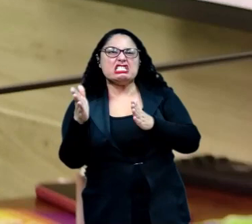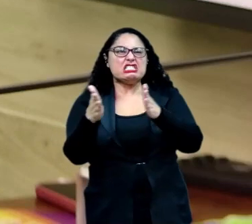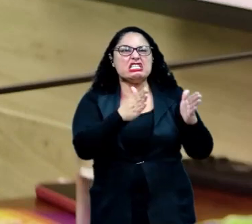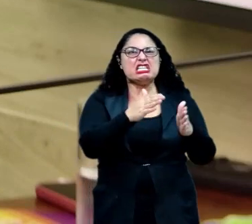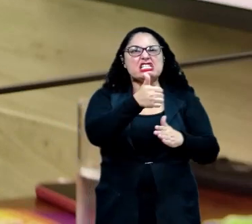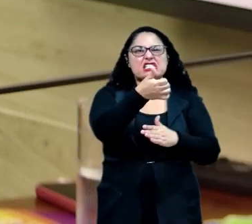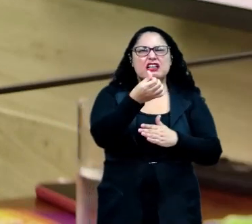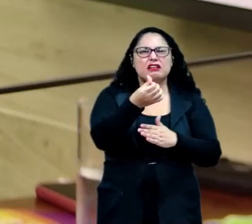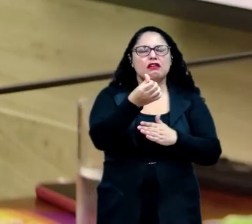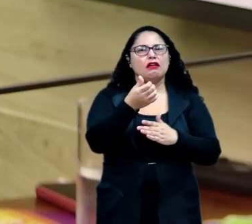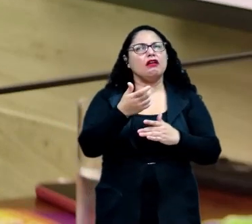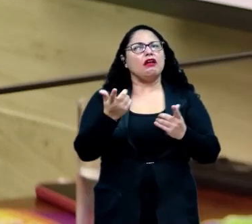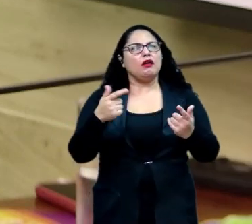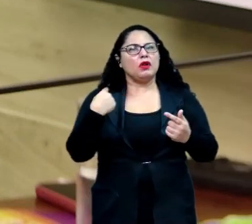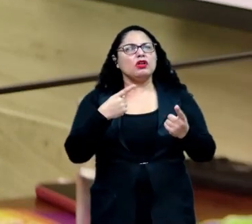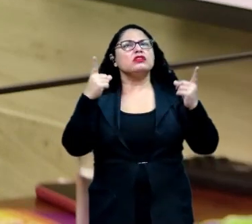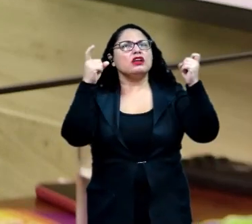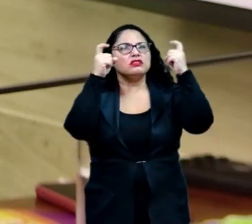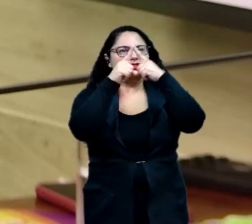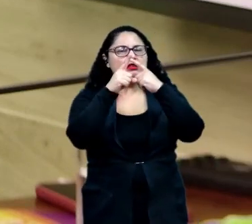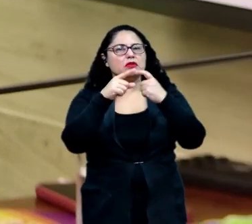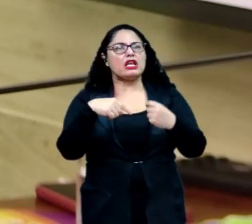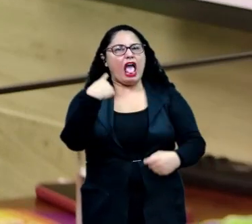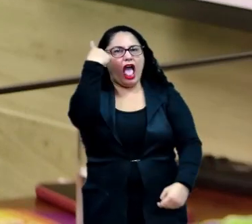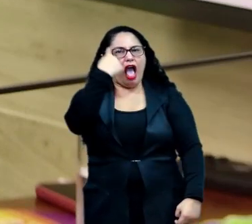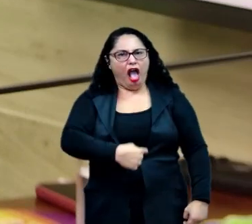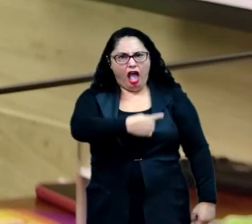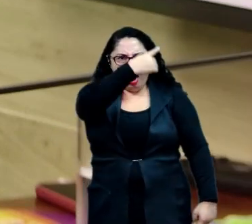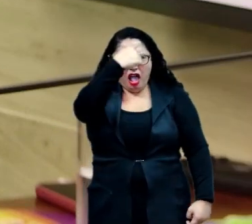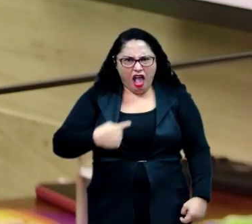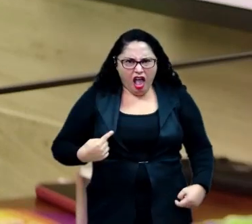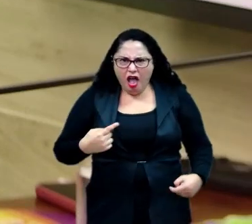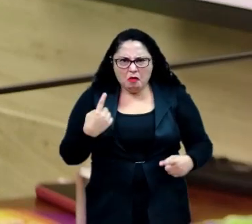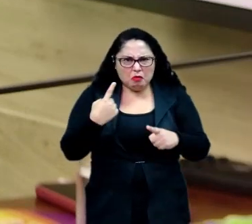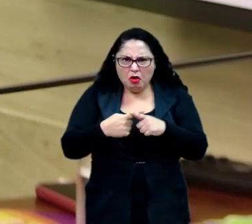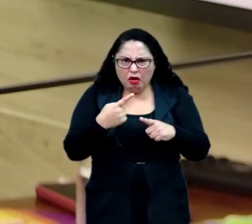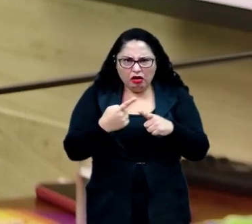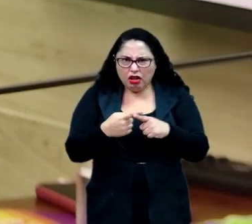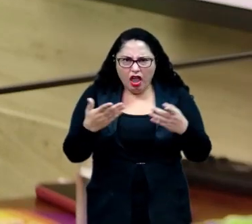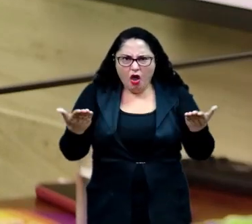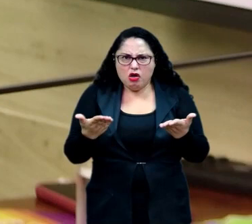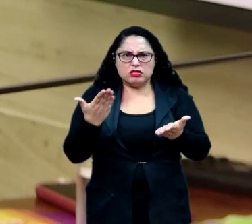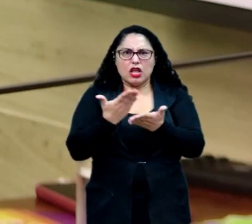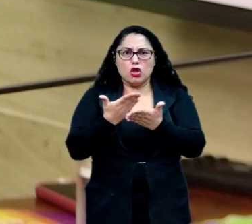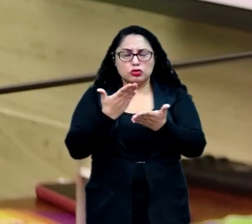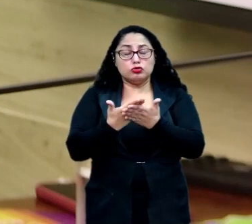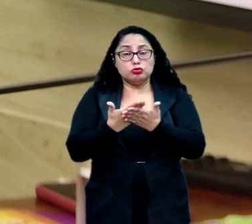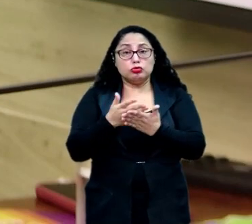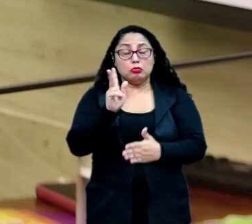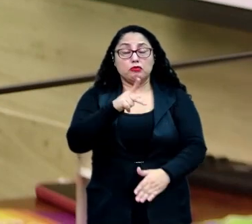E isso é muito difícil para a gente, porque isso é negado para a gente. Há hoje até estudos,